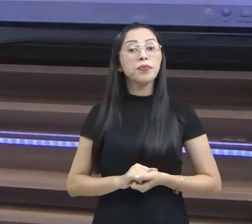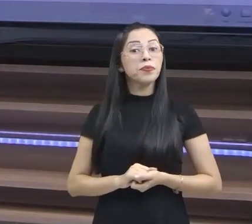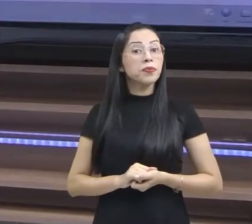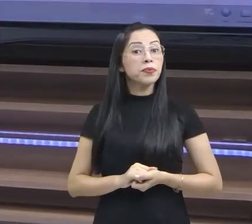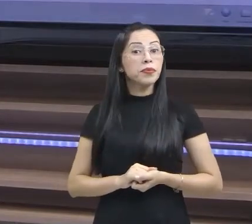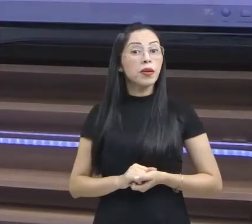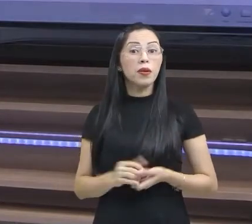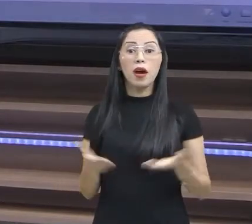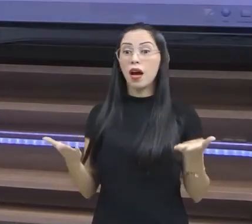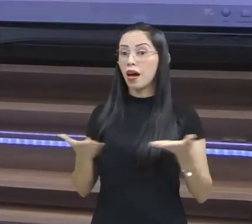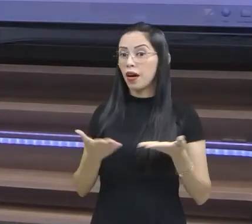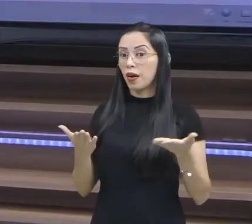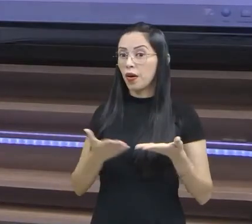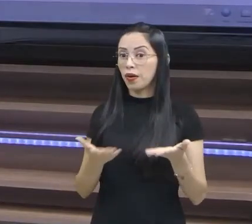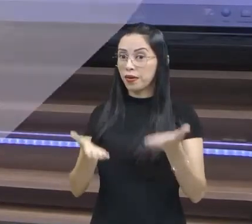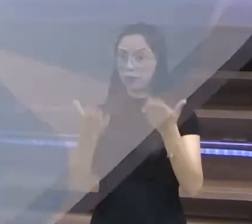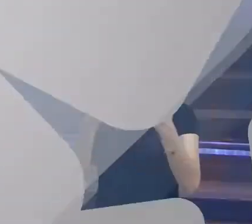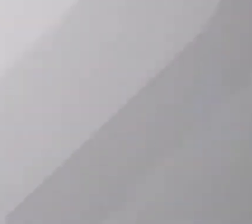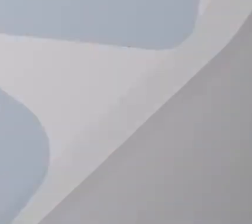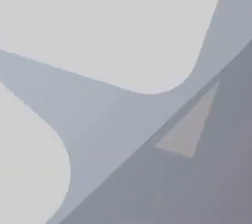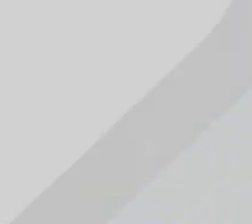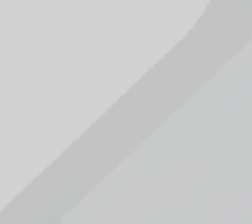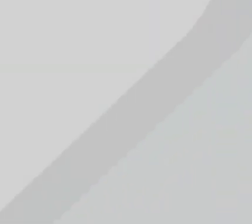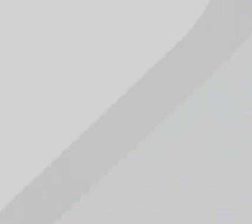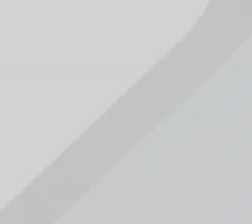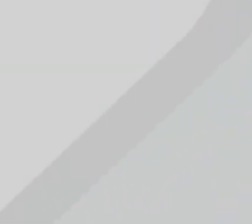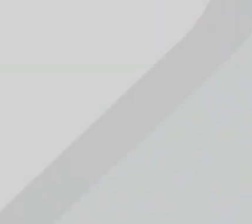a hora de exercitar.